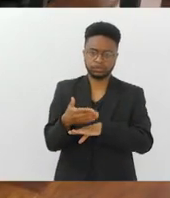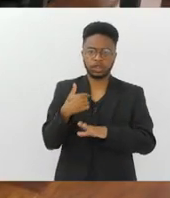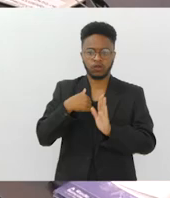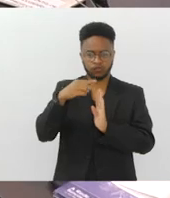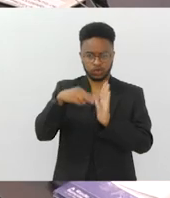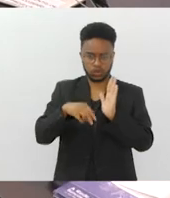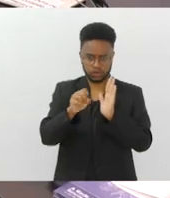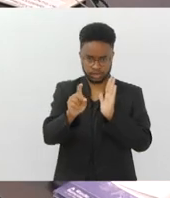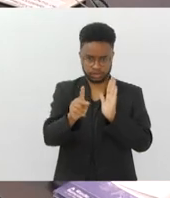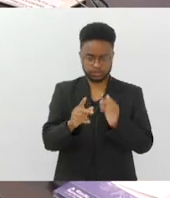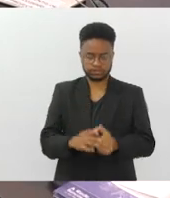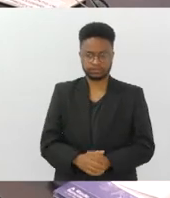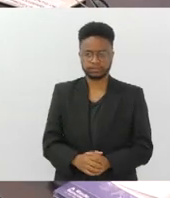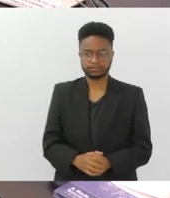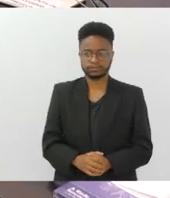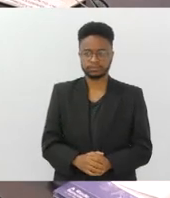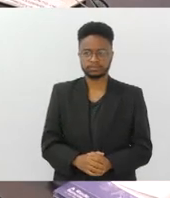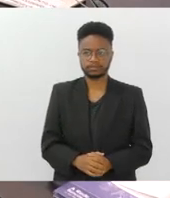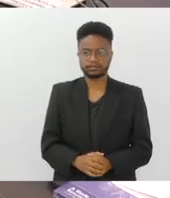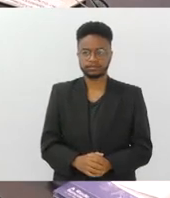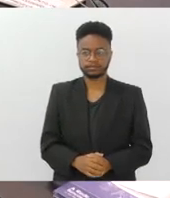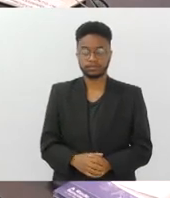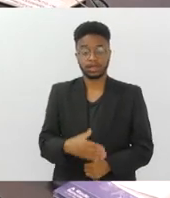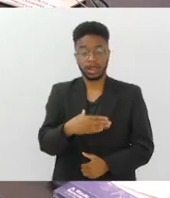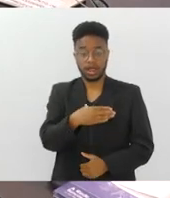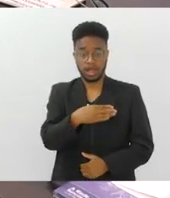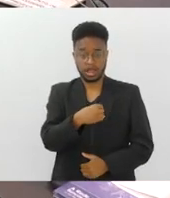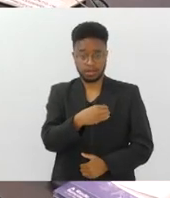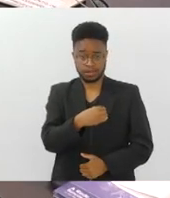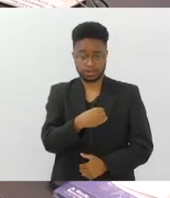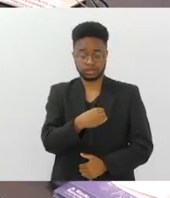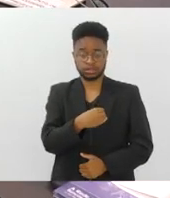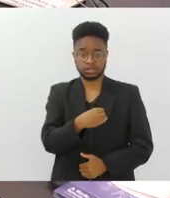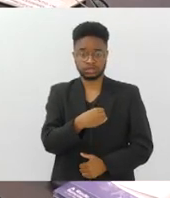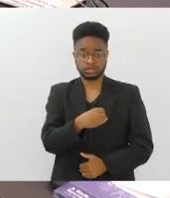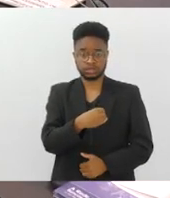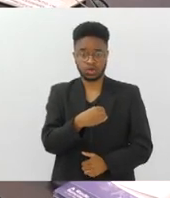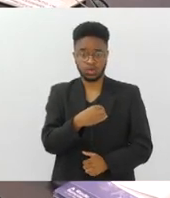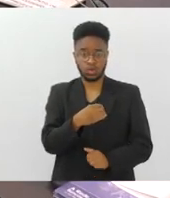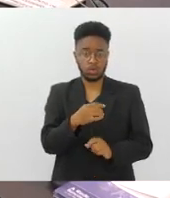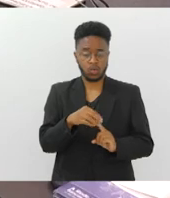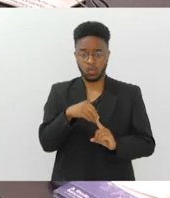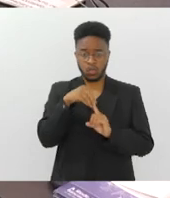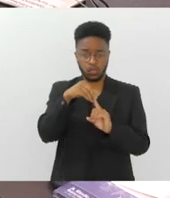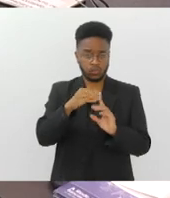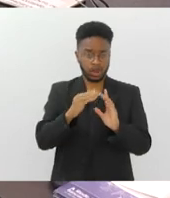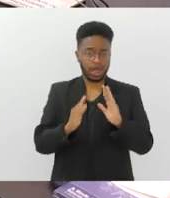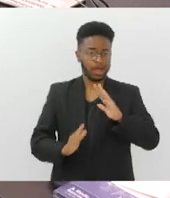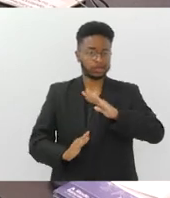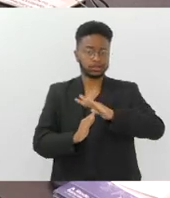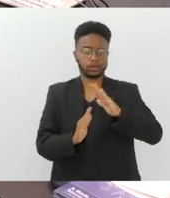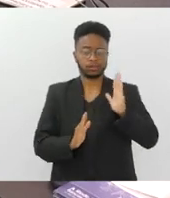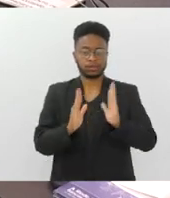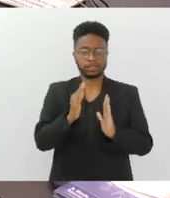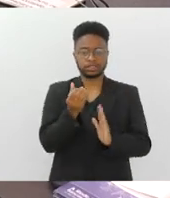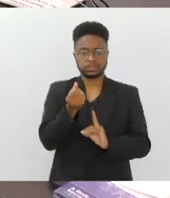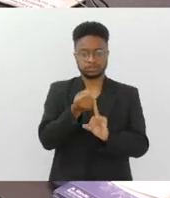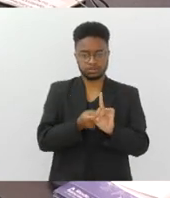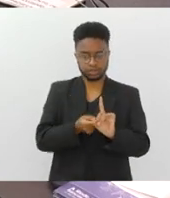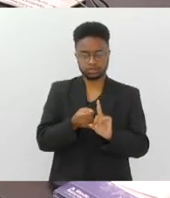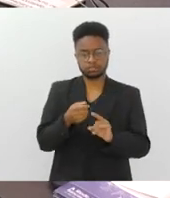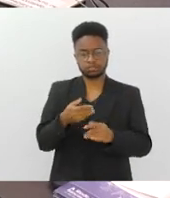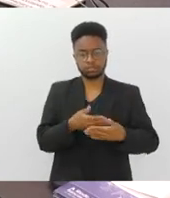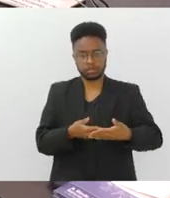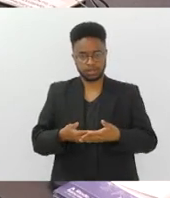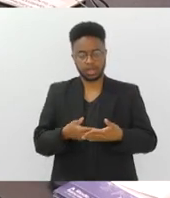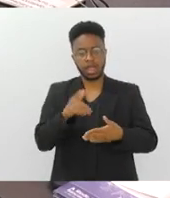tá? Tá. A amamentação exclusiva até os 6 meses de vida do bebê é recomendada pela Organização Mundial de